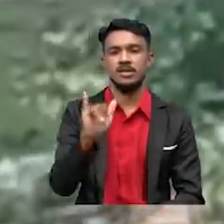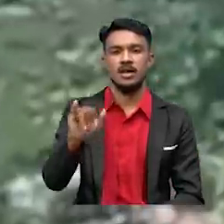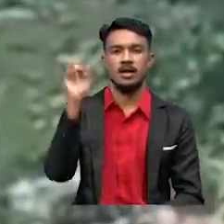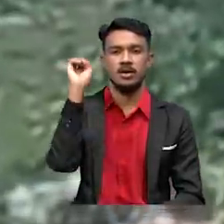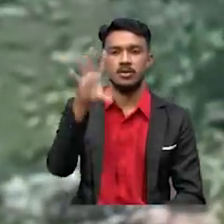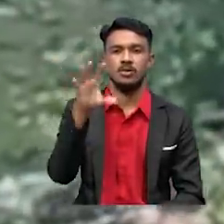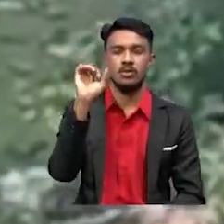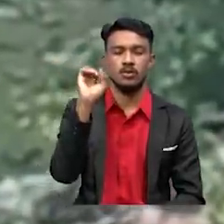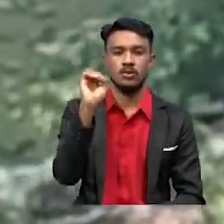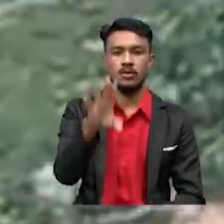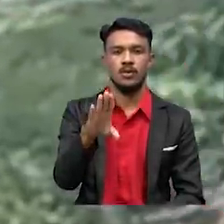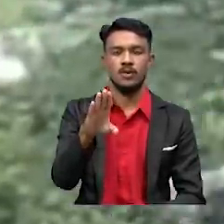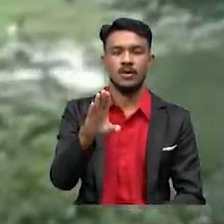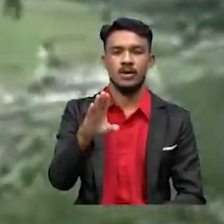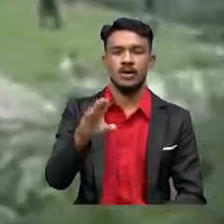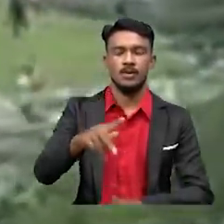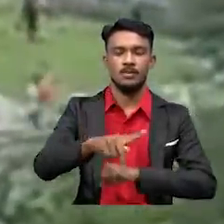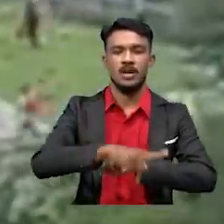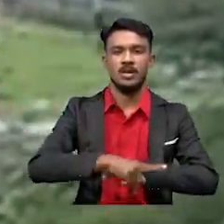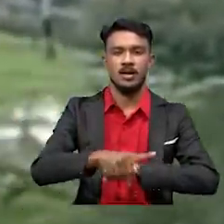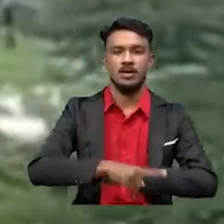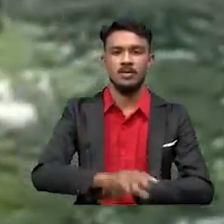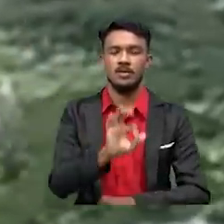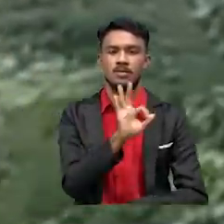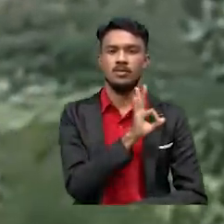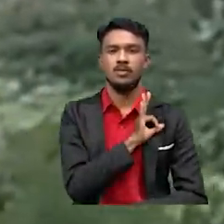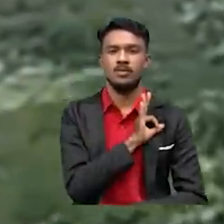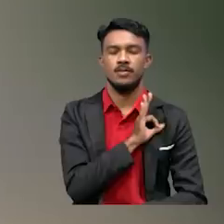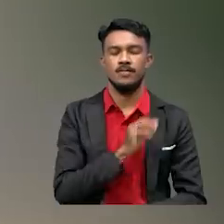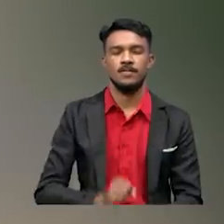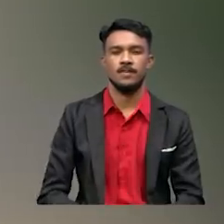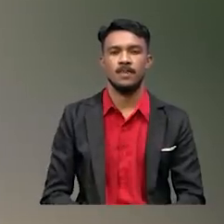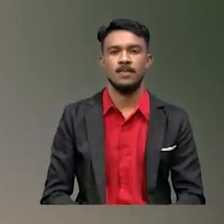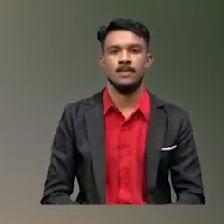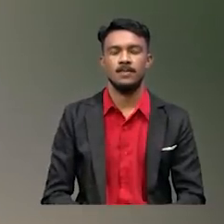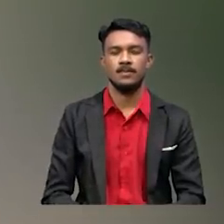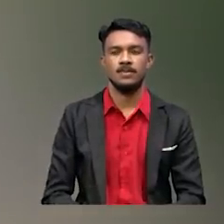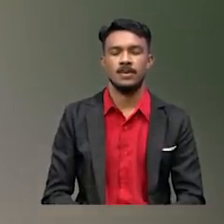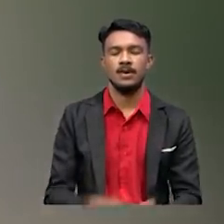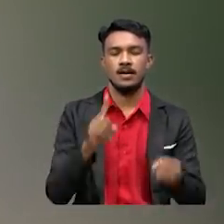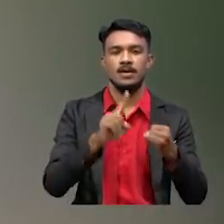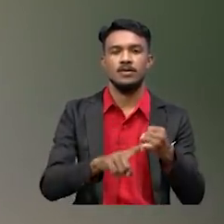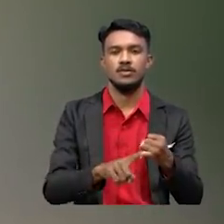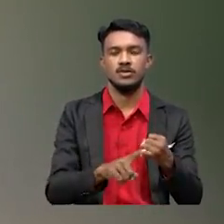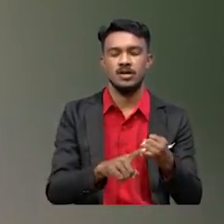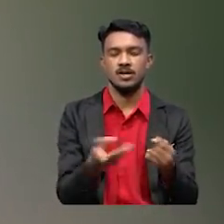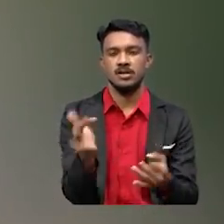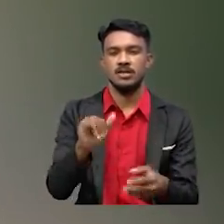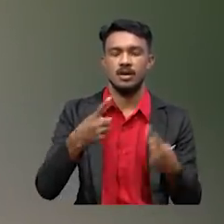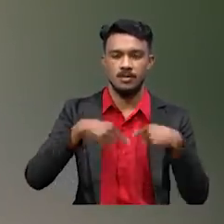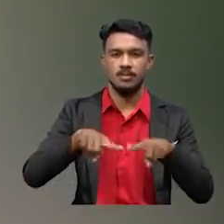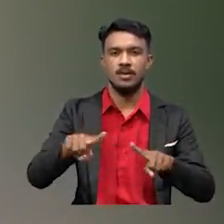comboio Rússia Massa be número 9 né. Então, isso mais sama e letem e sempre